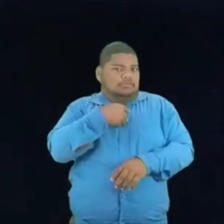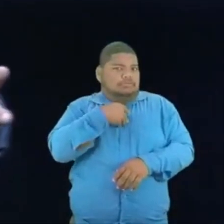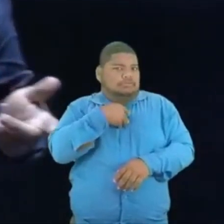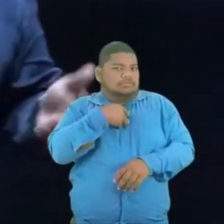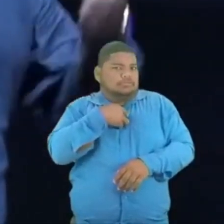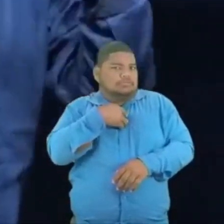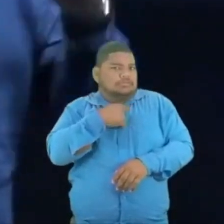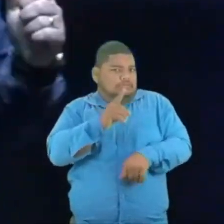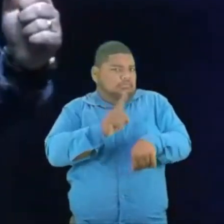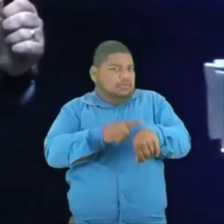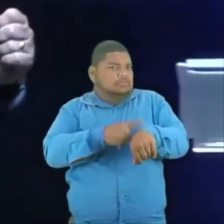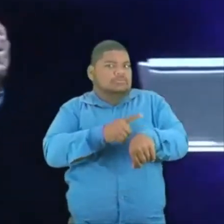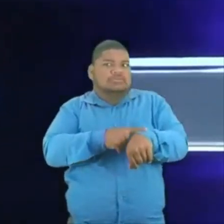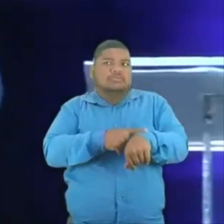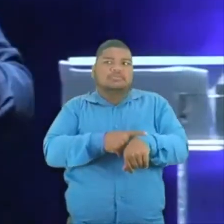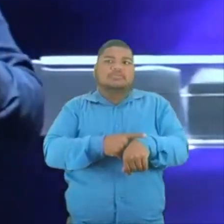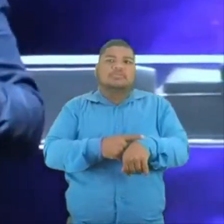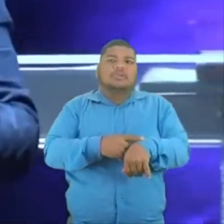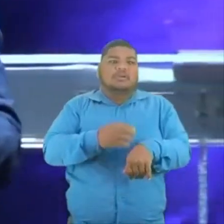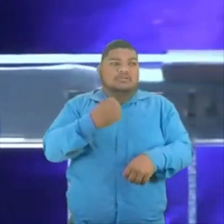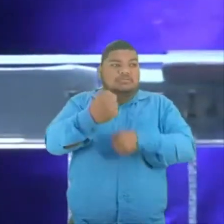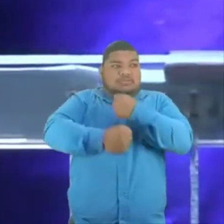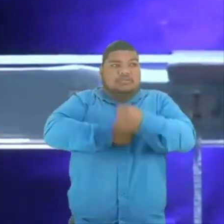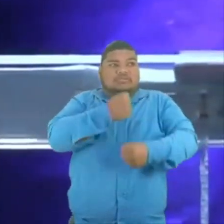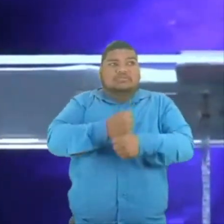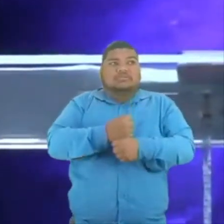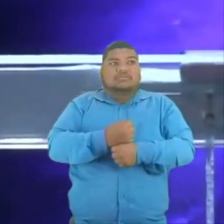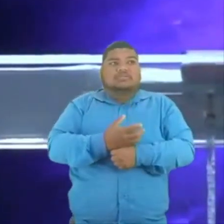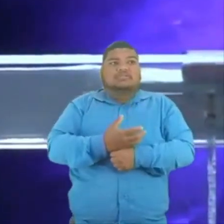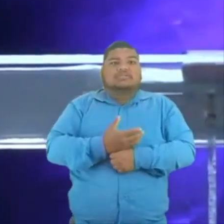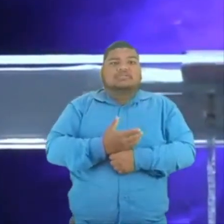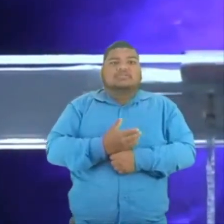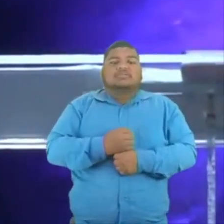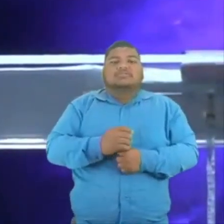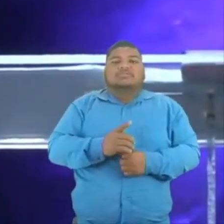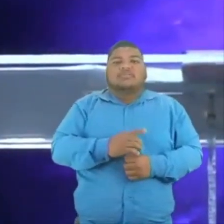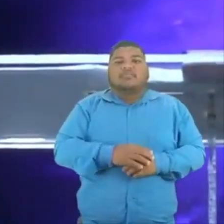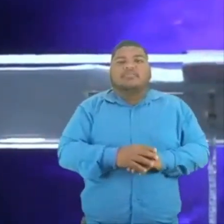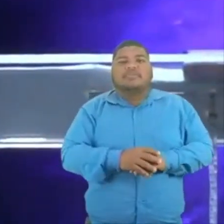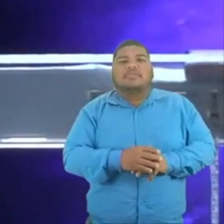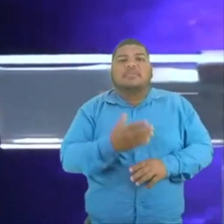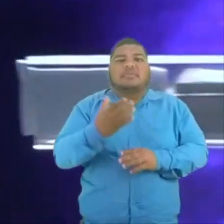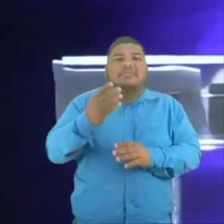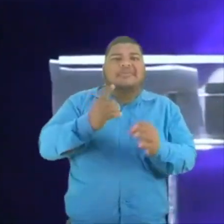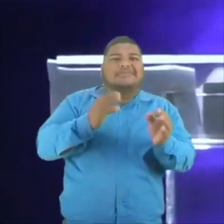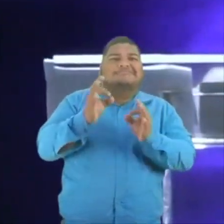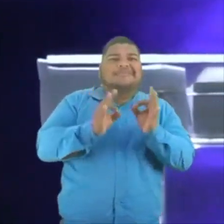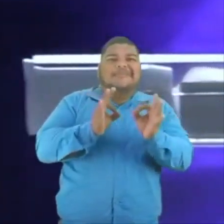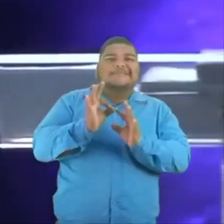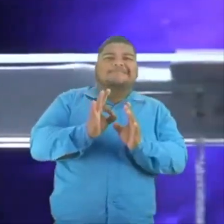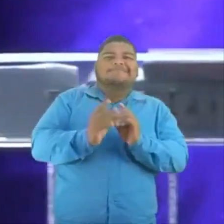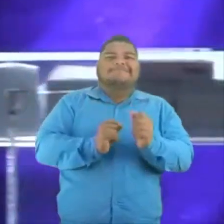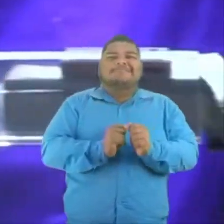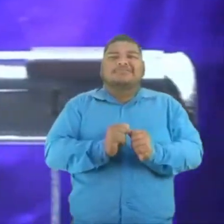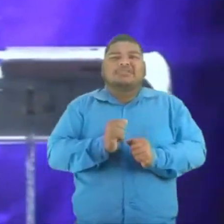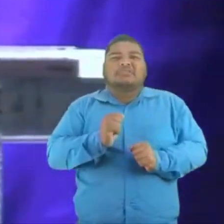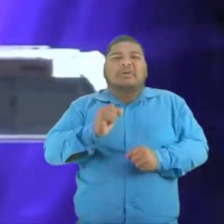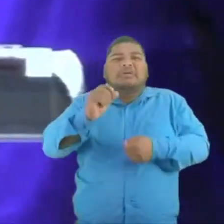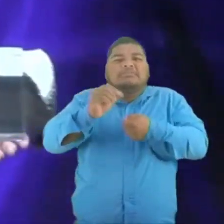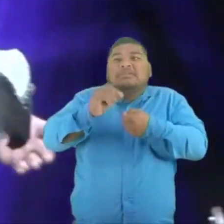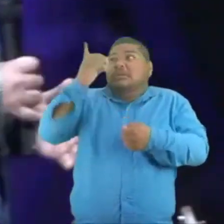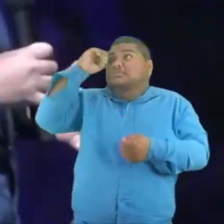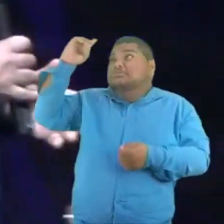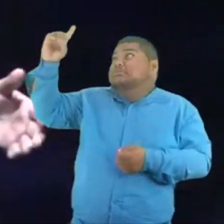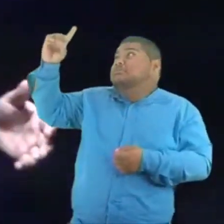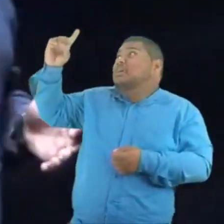tempo, há uns anos atrás, eu ficava assim, incomodado, preocupado, porque, meu Deus, eu já